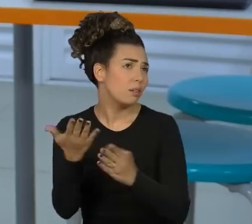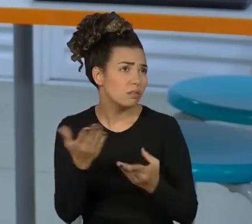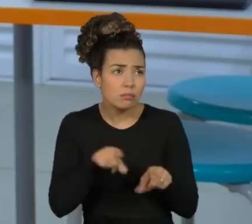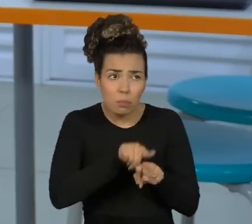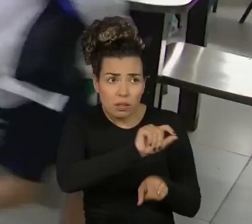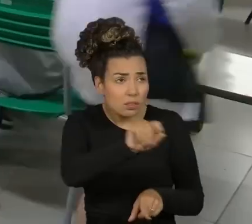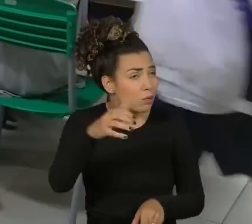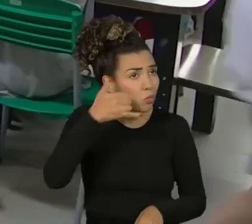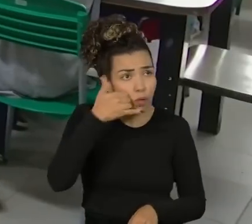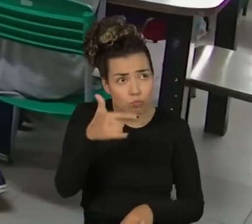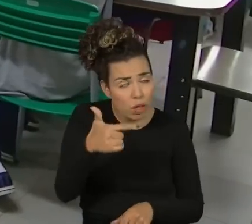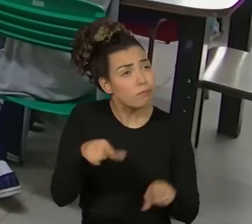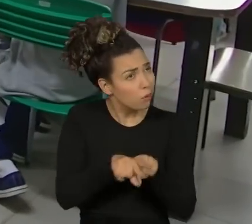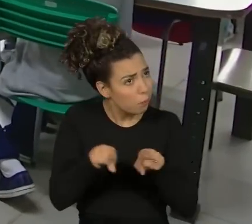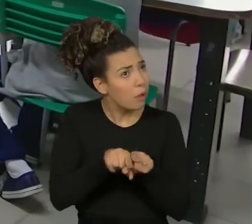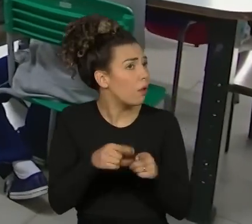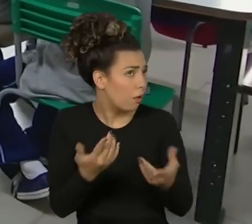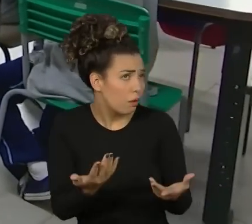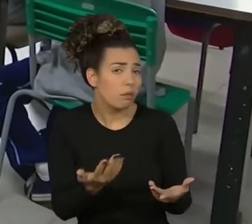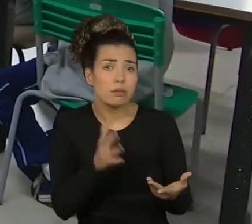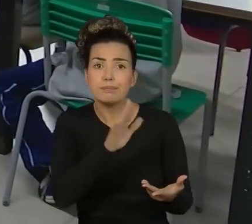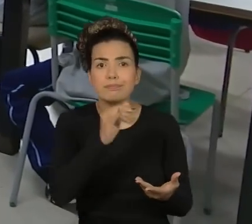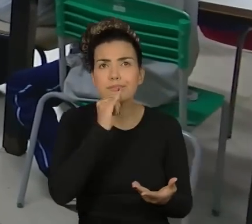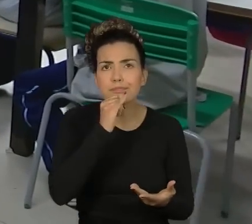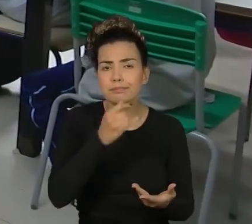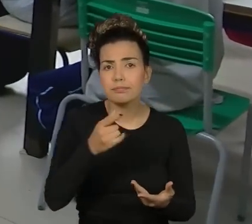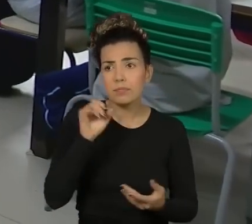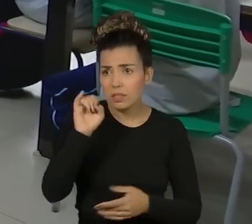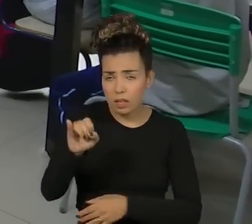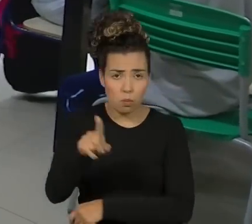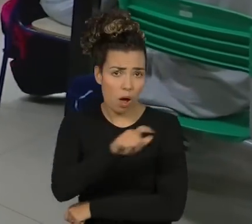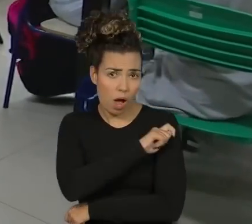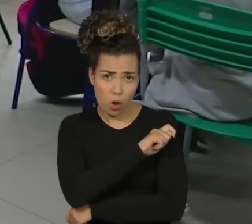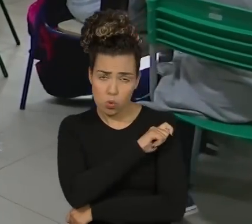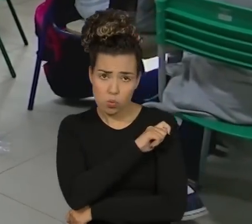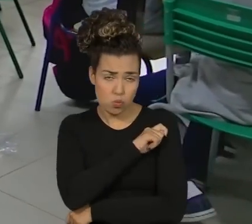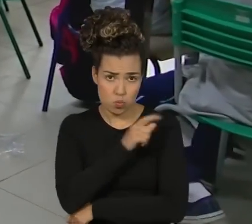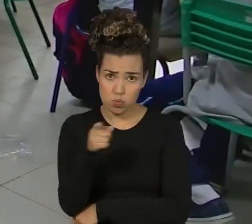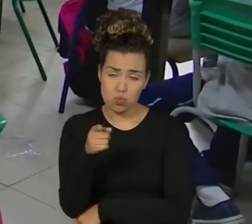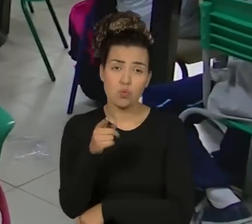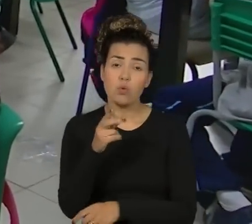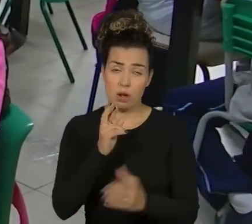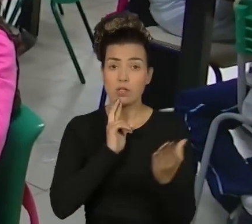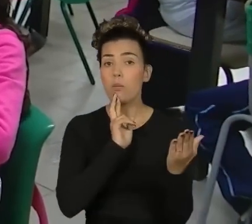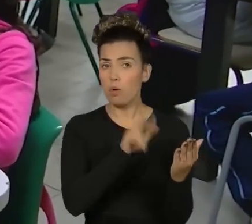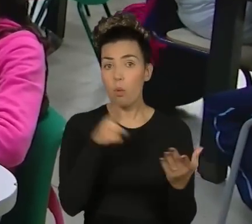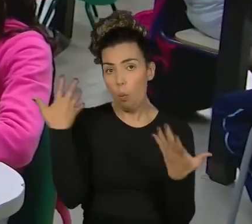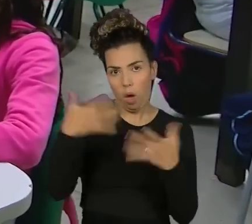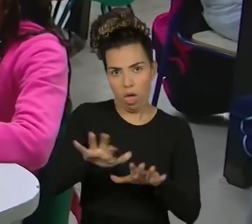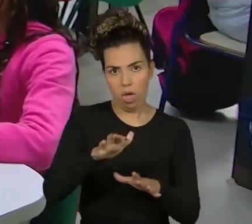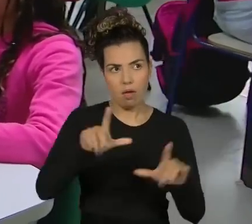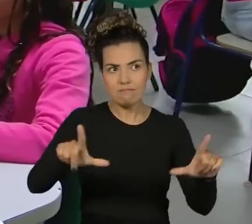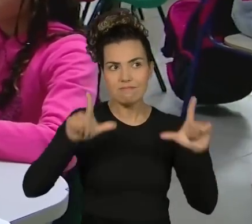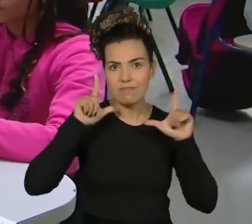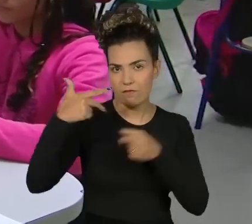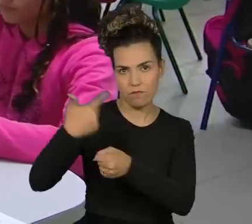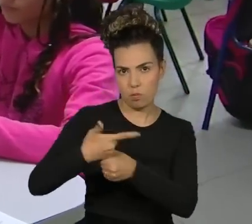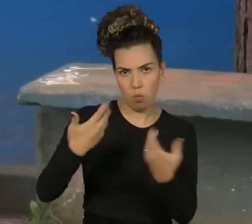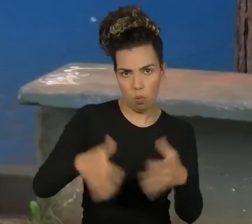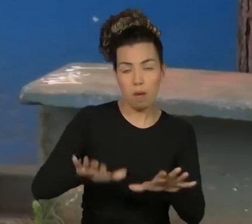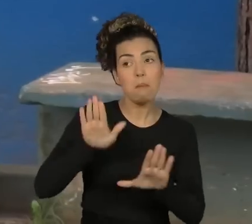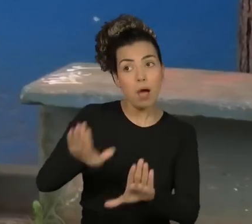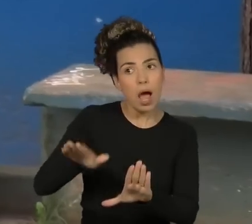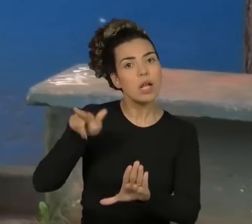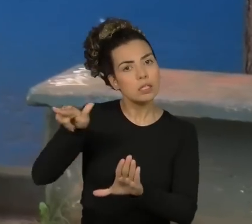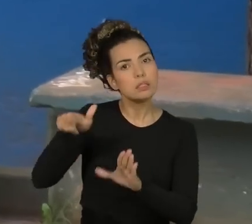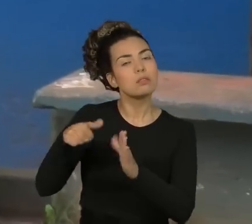celular. Um estudante que não quis aparecer aqui respondeu à pesquisa dizendo que a proibição dos celulares